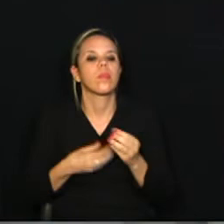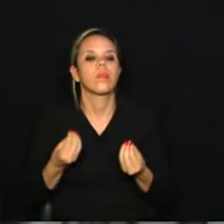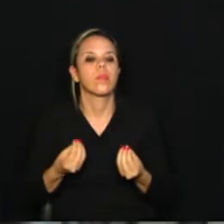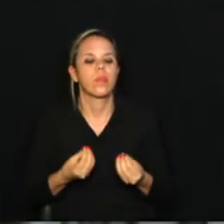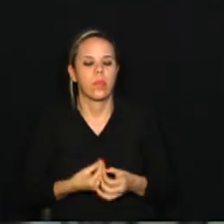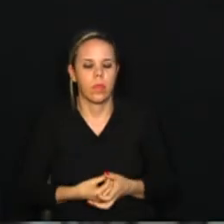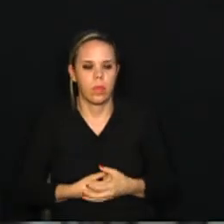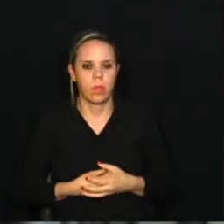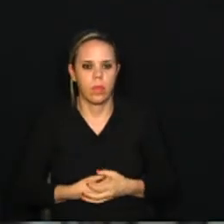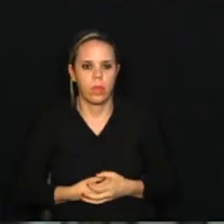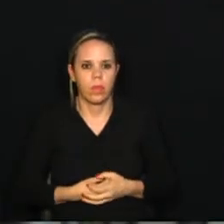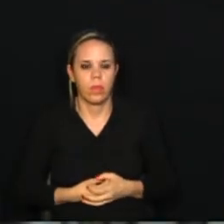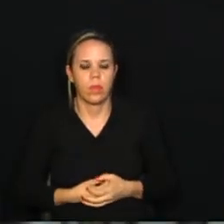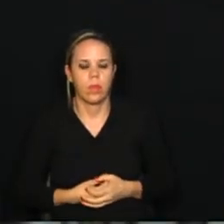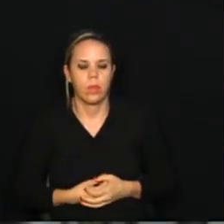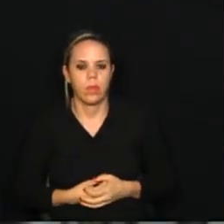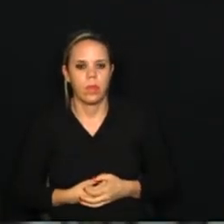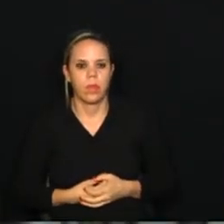Então,